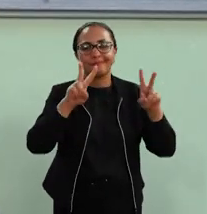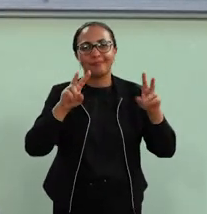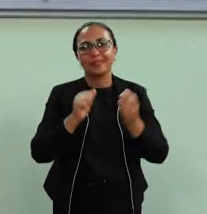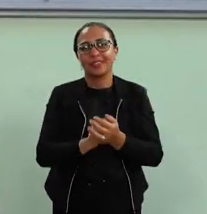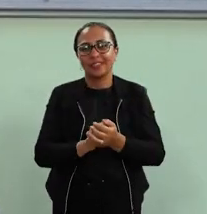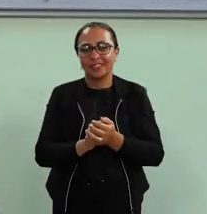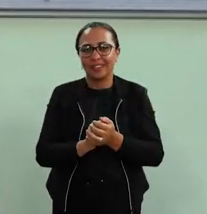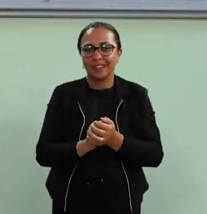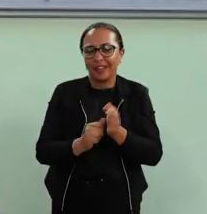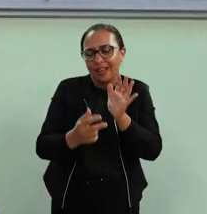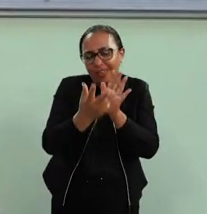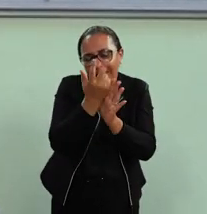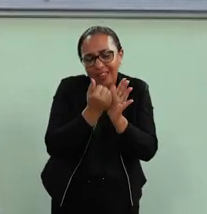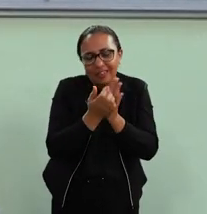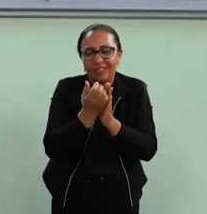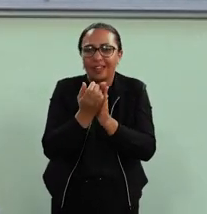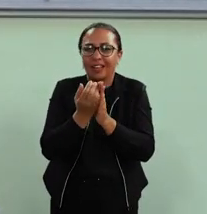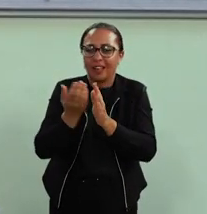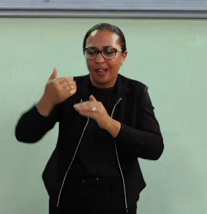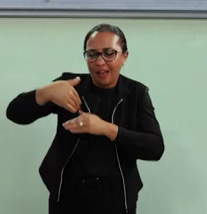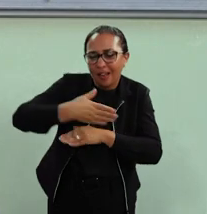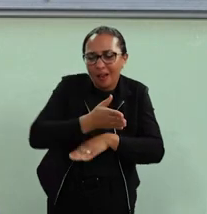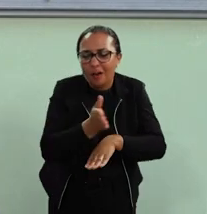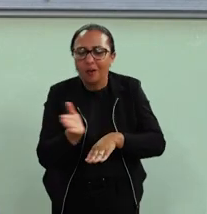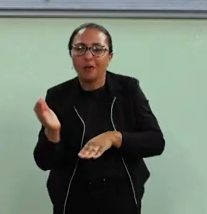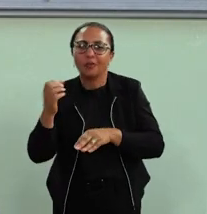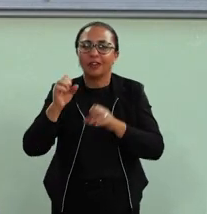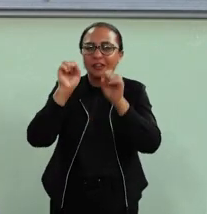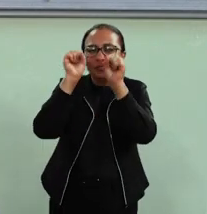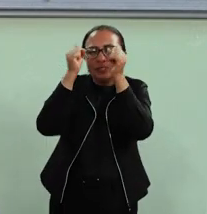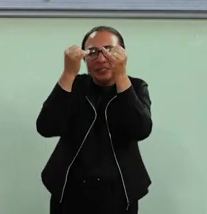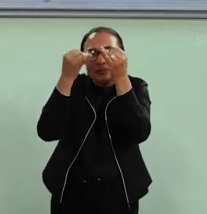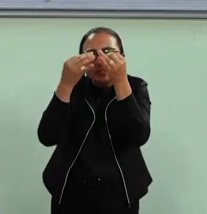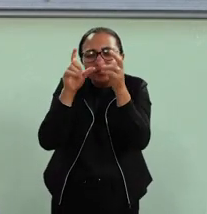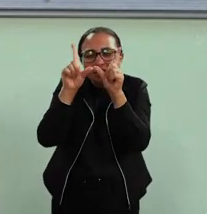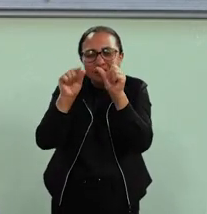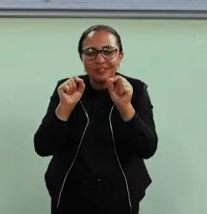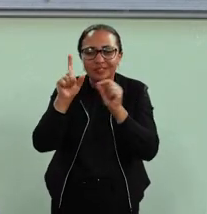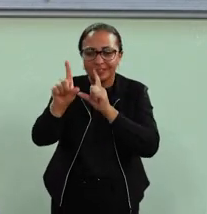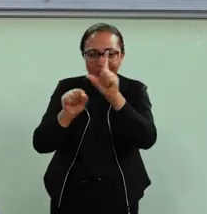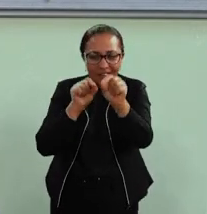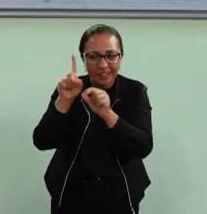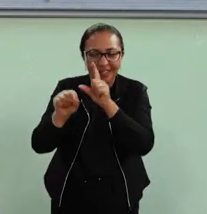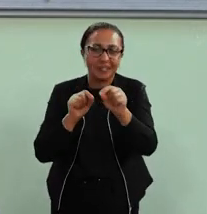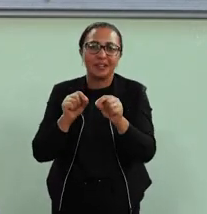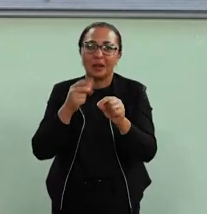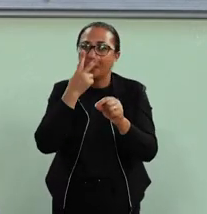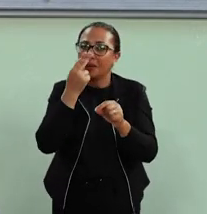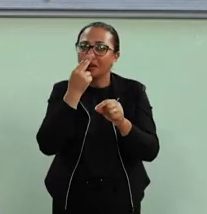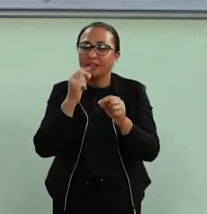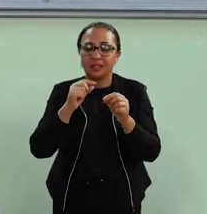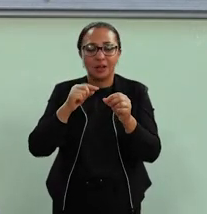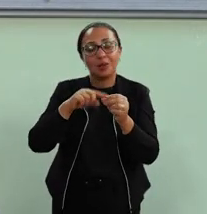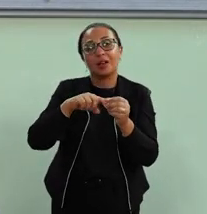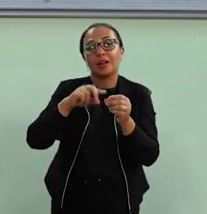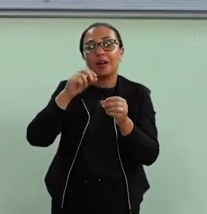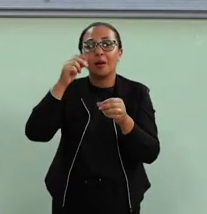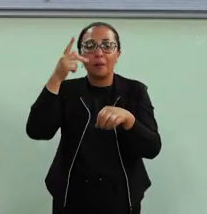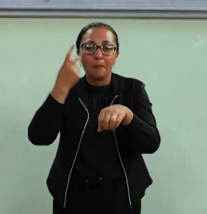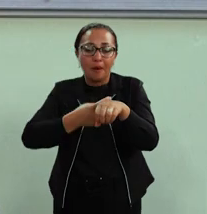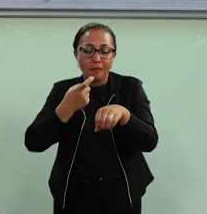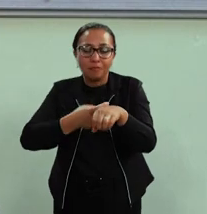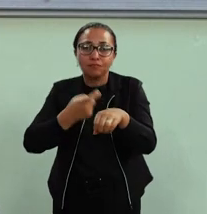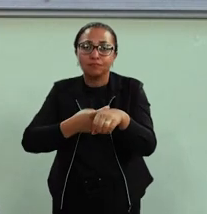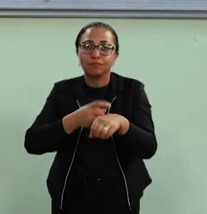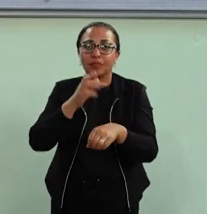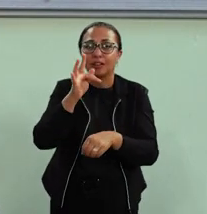aqui nessas curvas e nesses detalhes, tá, uma semelhança com ferradura, né? Então esse aqui